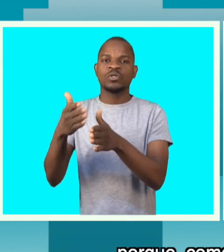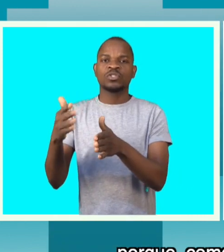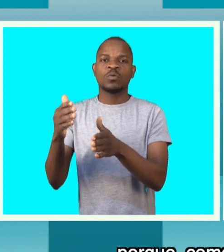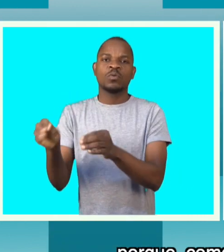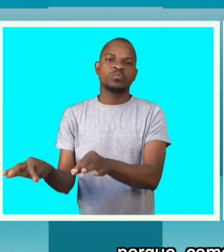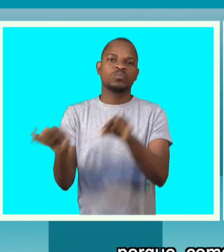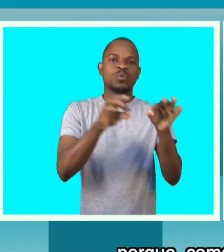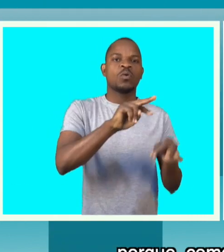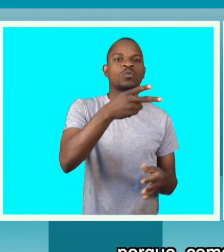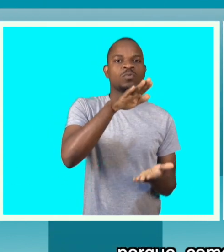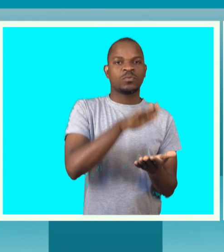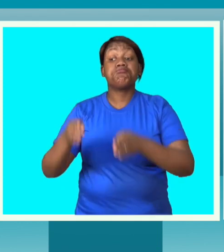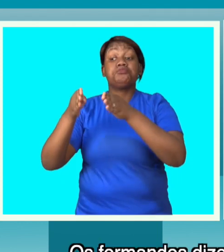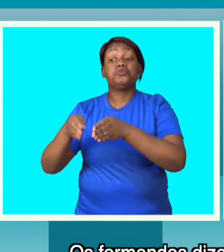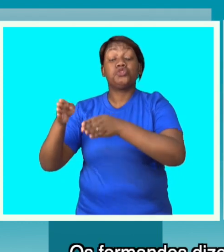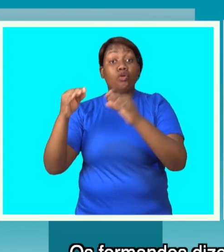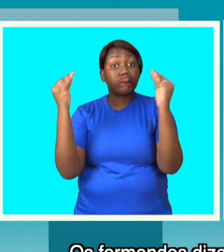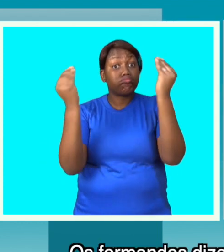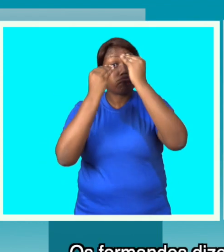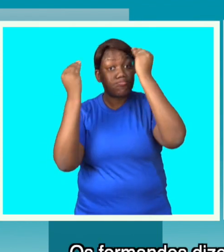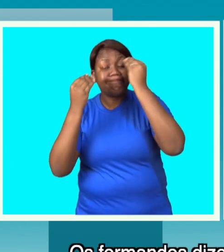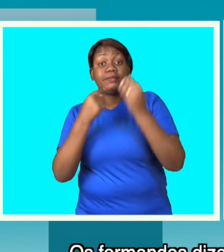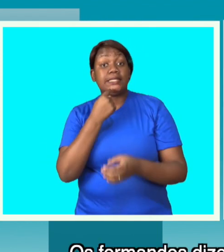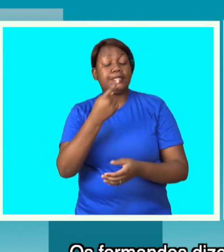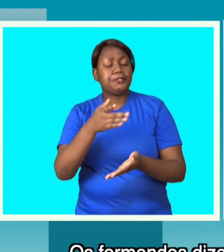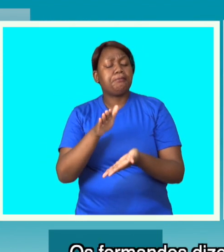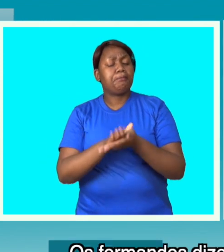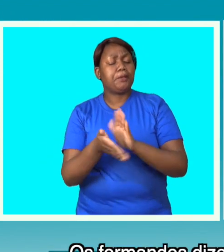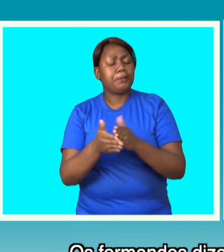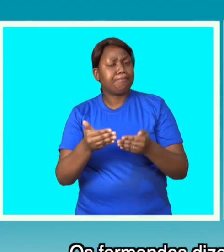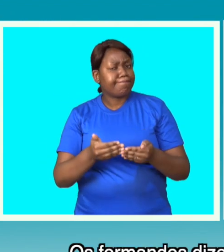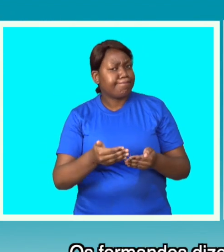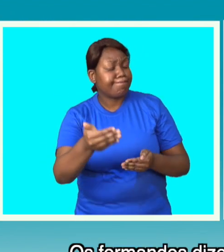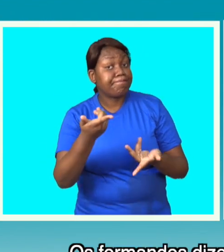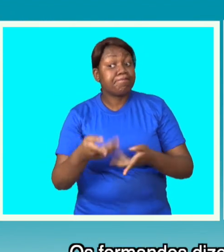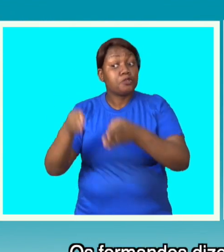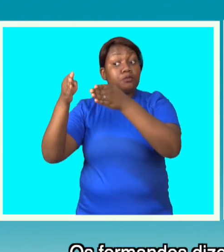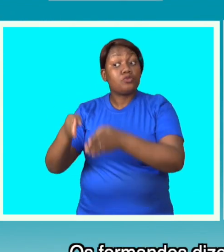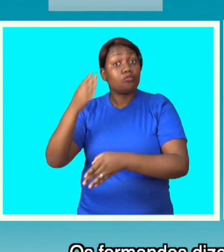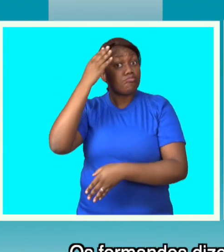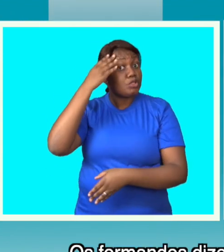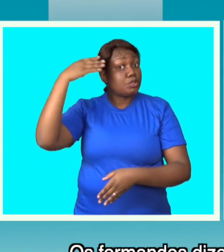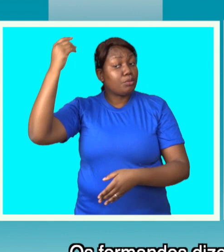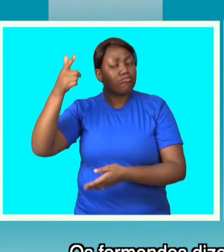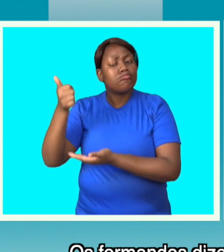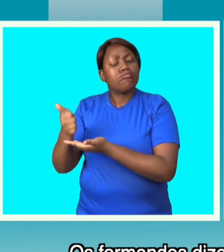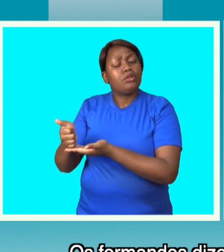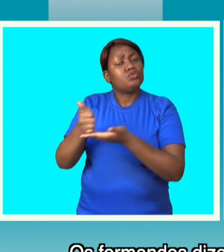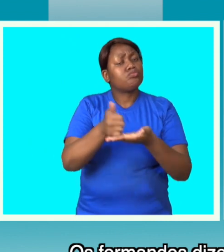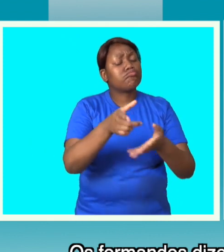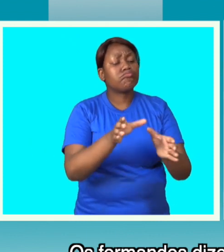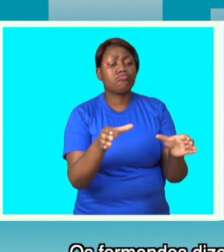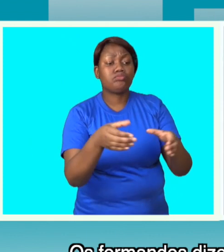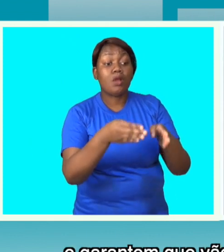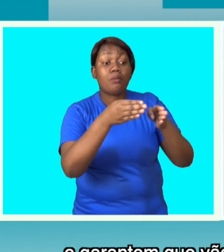as pessoas foram deslocadas das suas zonas. Os formandos dizem-se preparados para prestar apoio psicossocial às pessoas